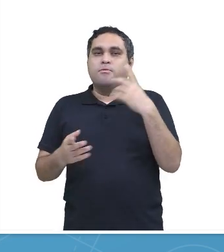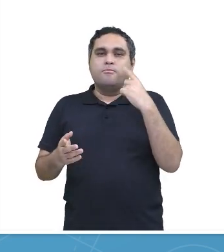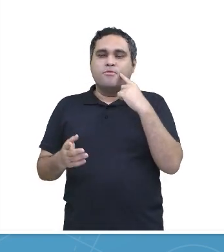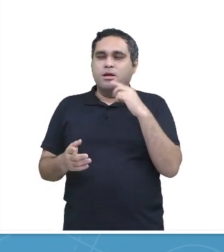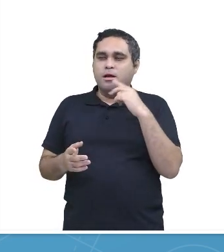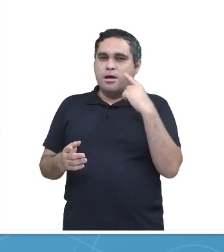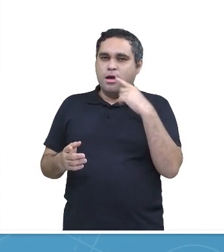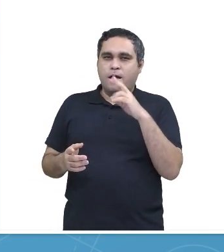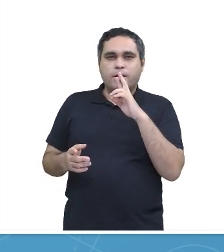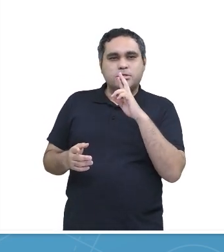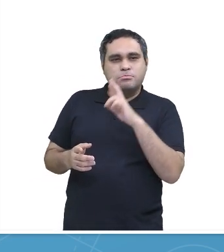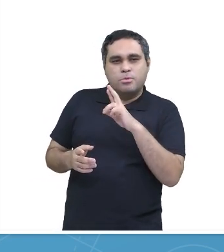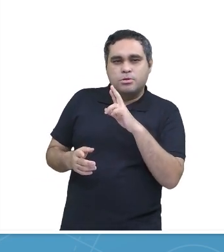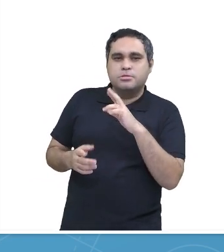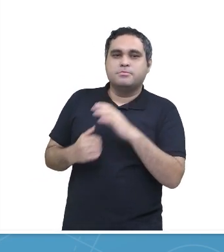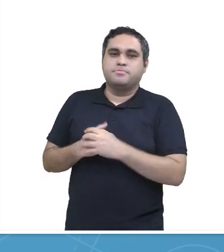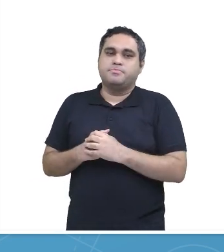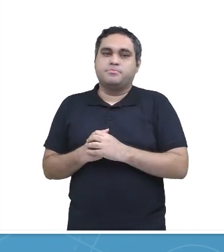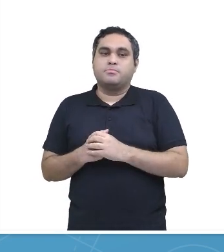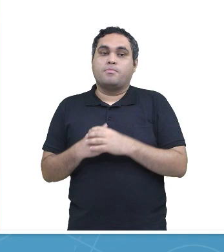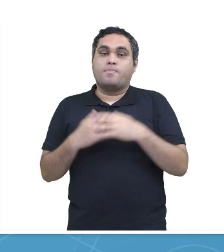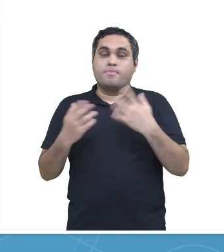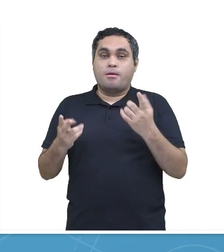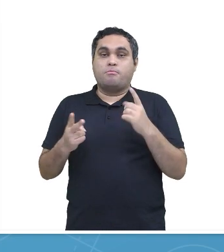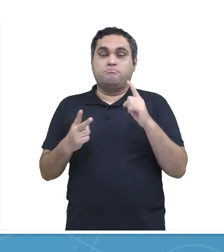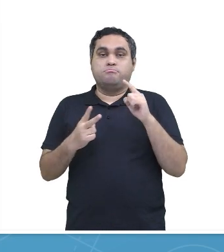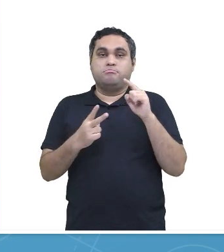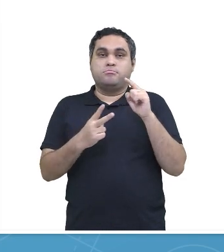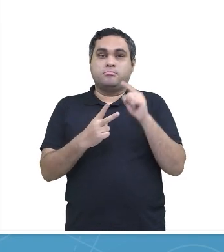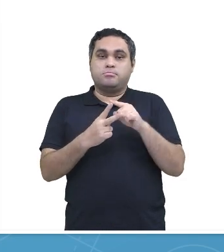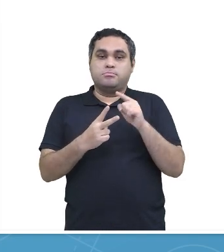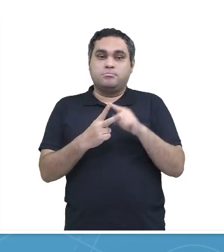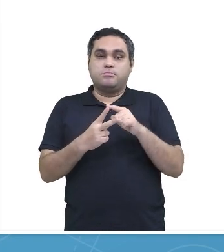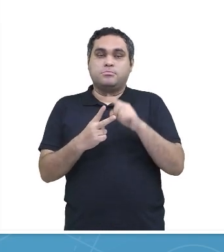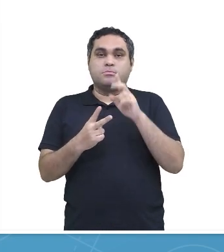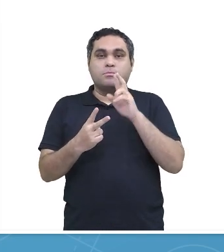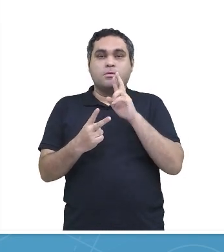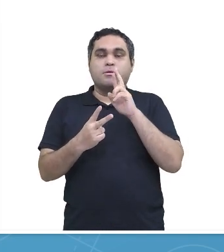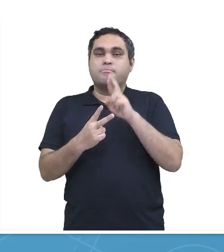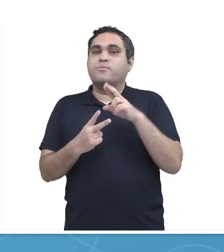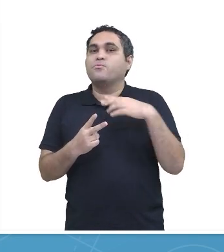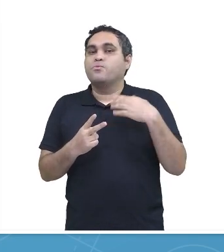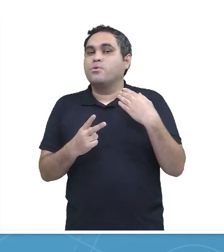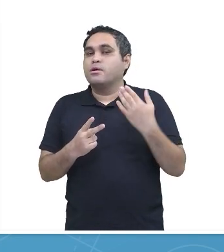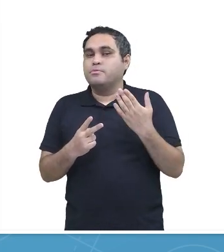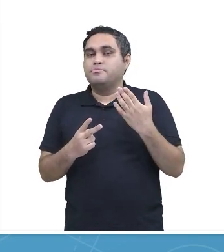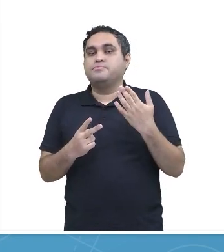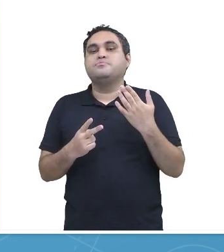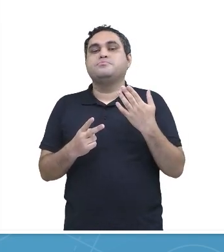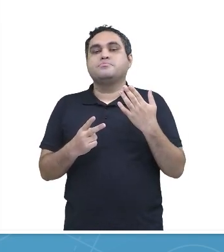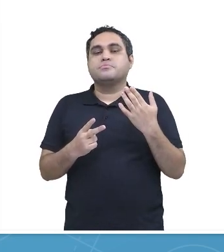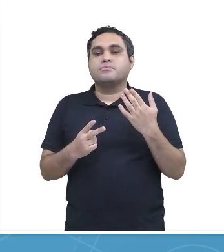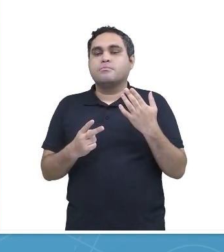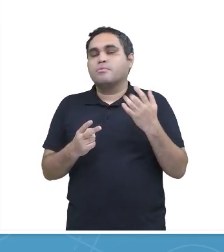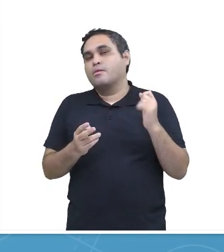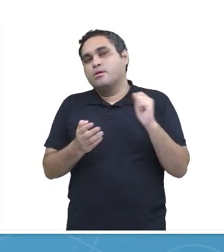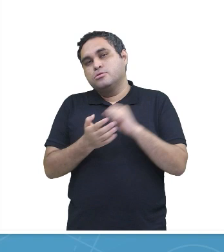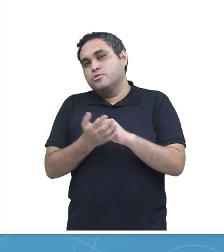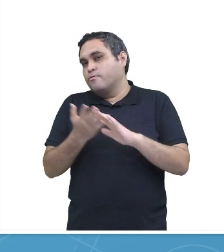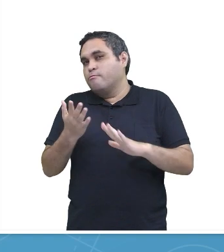essa DLI. Então a primeira questão, que é essa, é uma